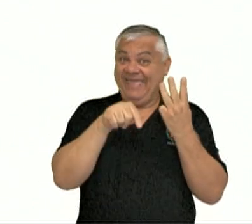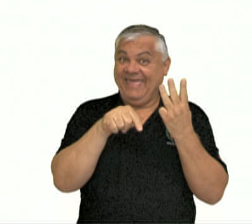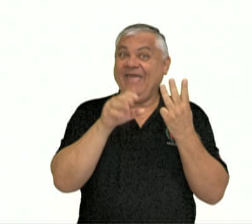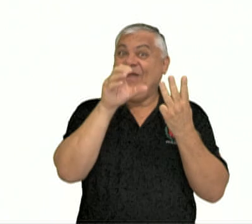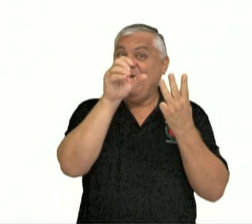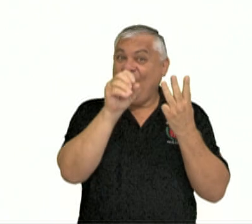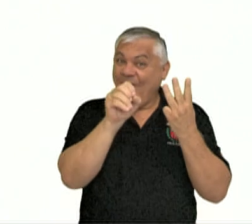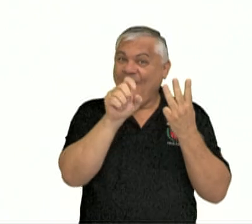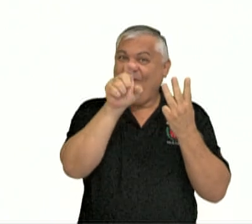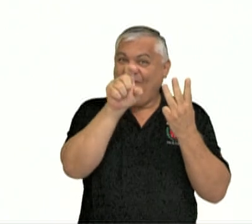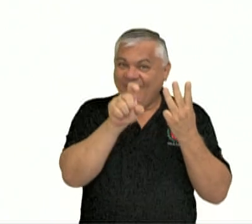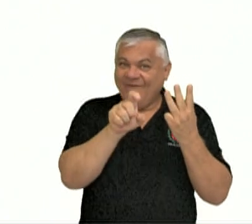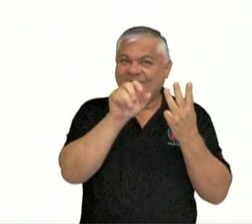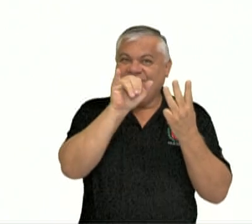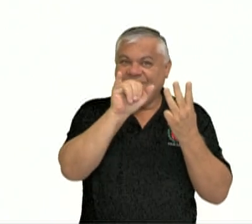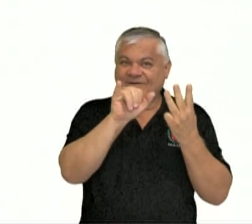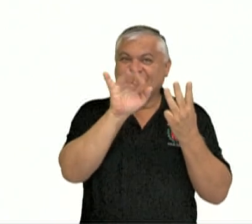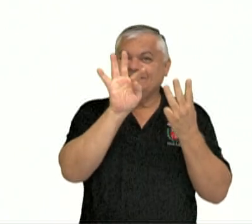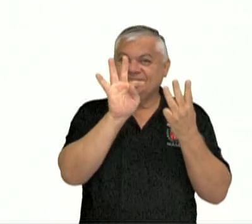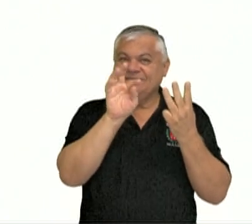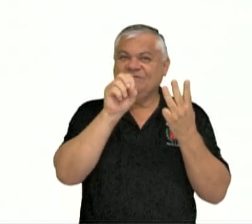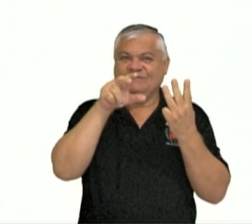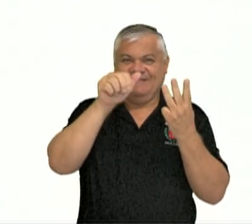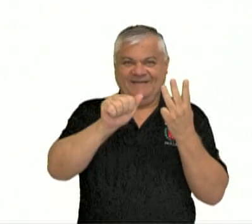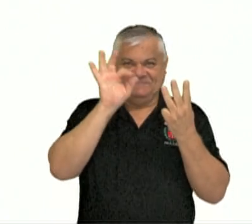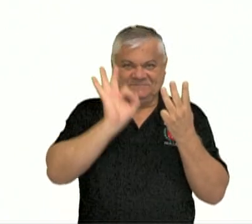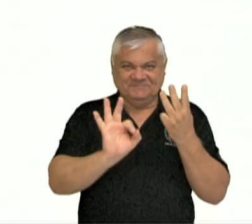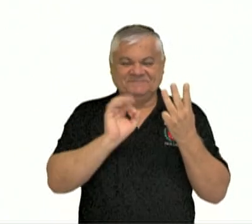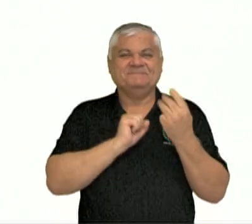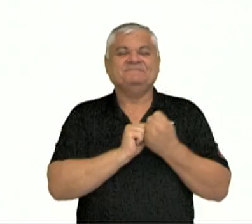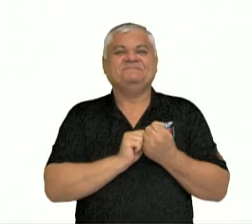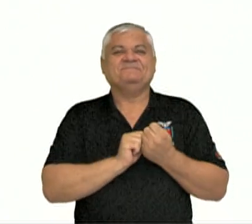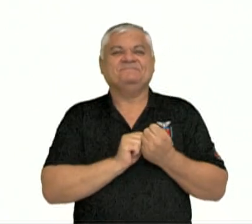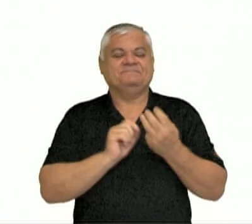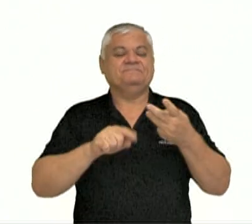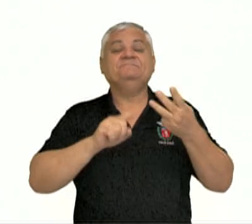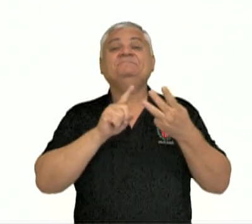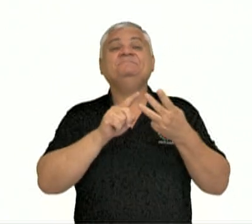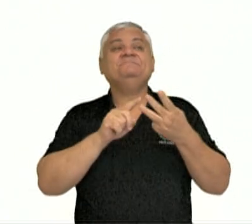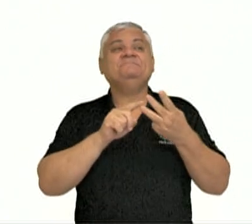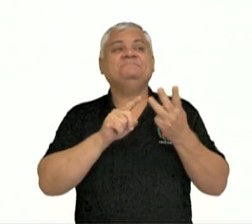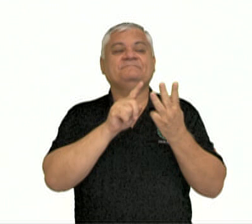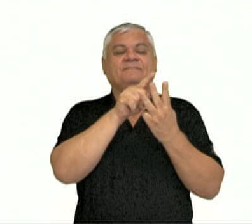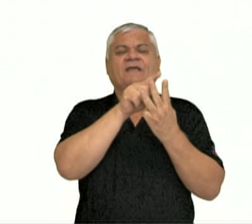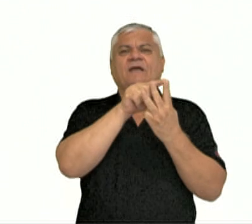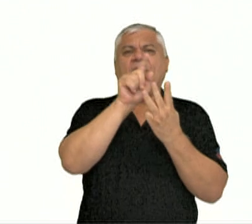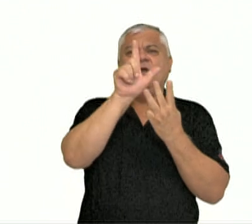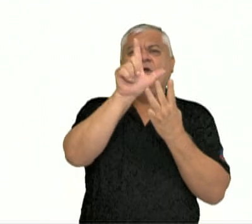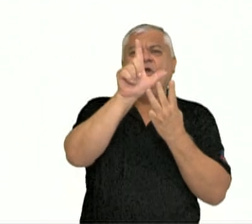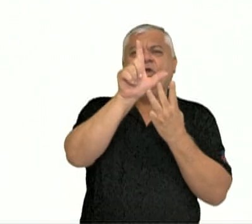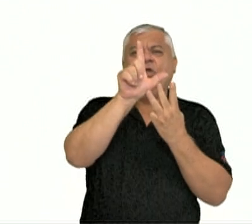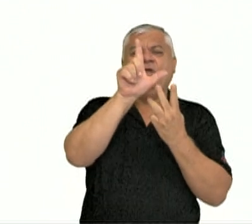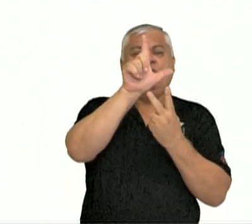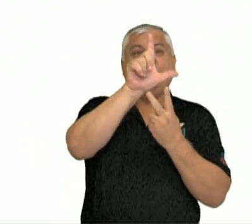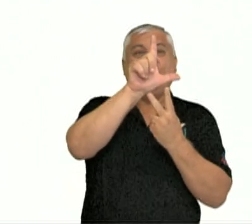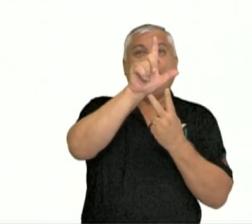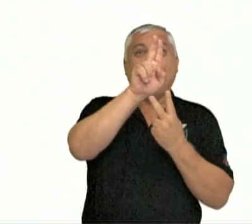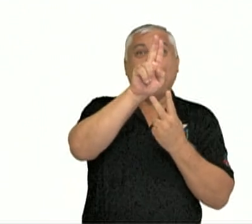Então, nós temos aqui o quê? Uma oxítona. Vamos lá. Lúcia.